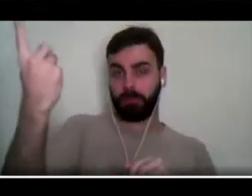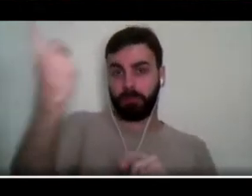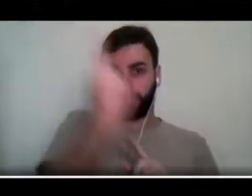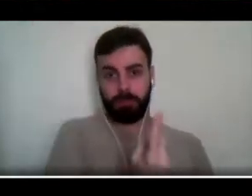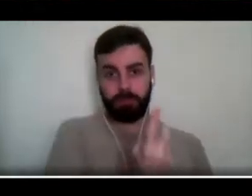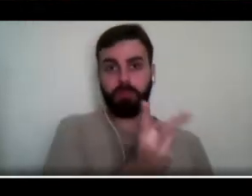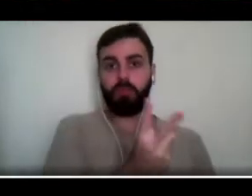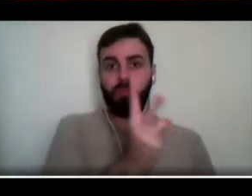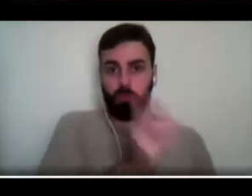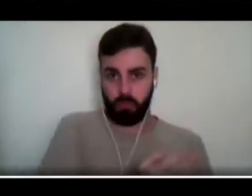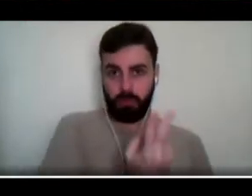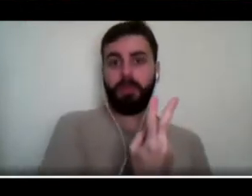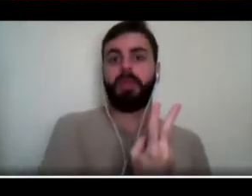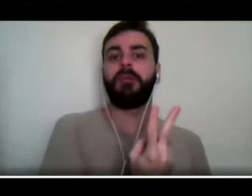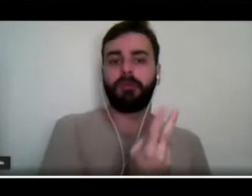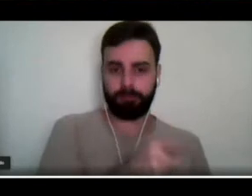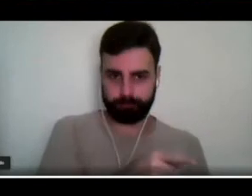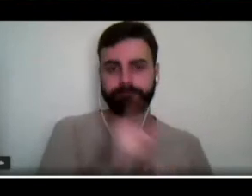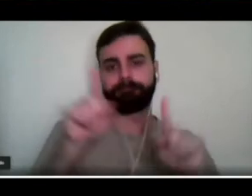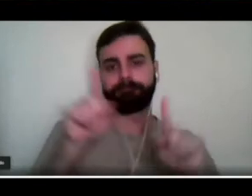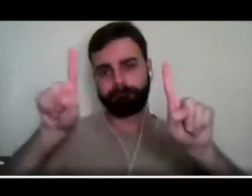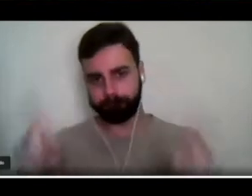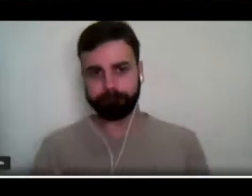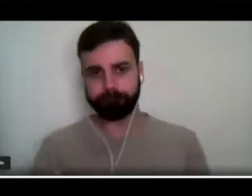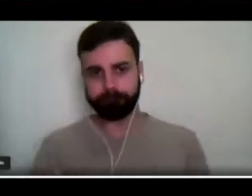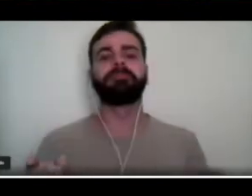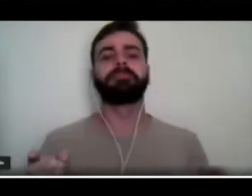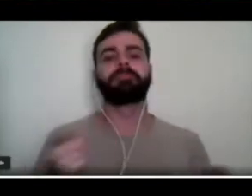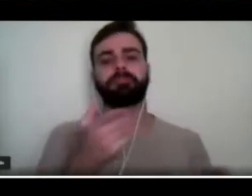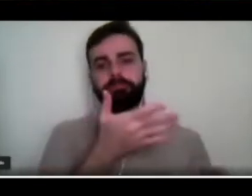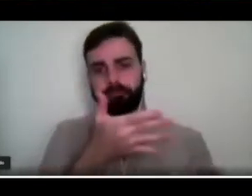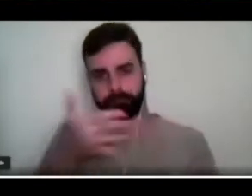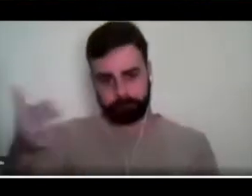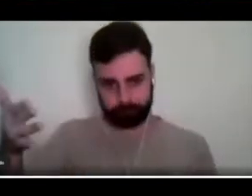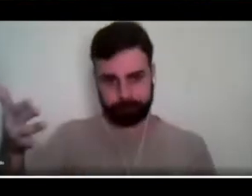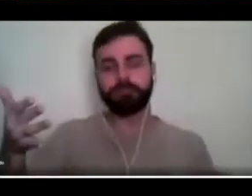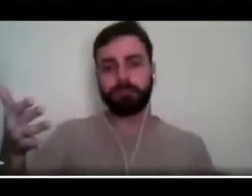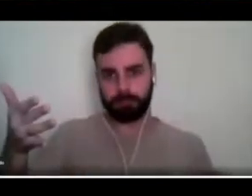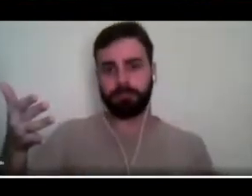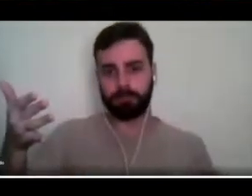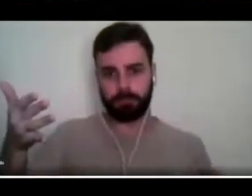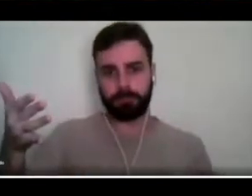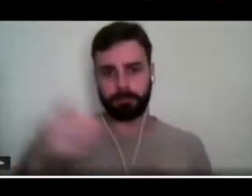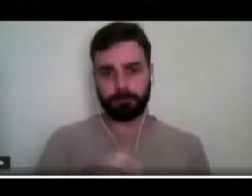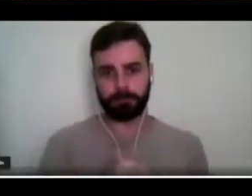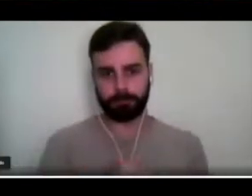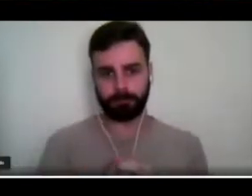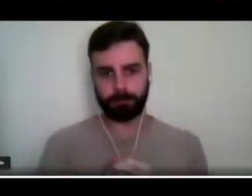quadrado, mais 4 metros ao quadrado por segundo à quarta, vezes t ao quadrado,